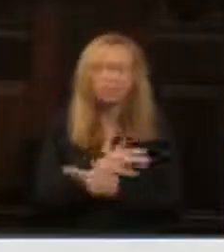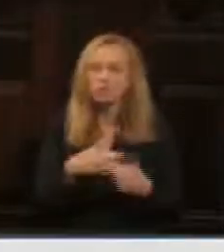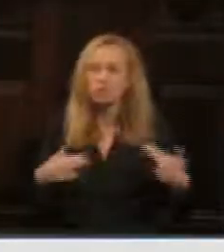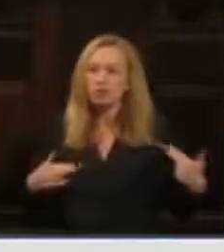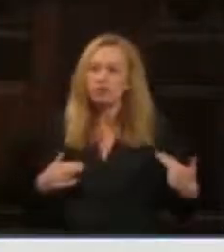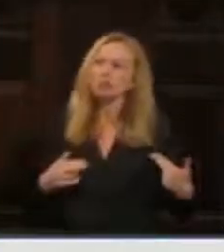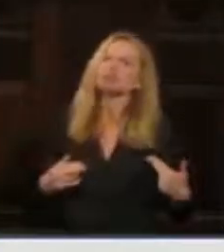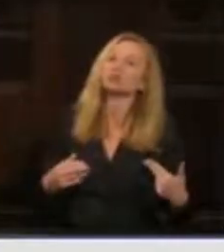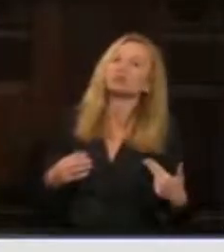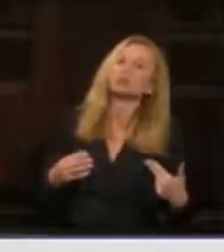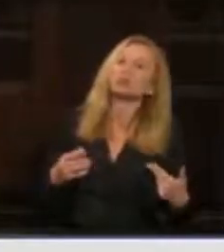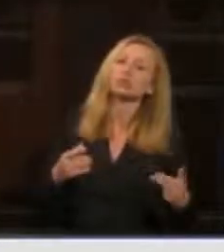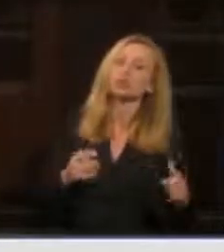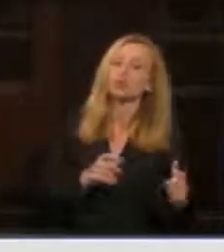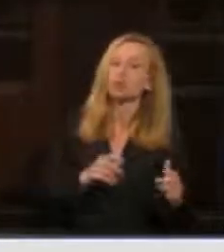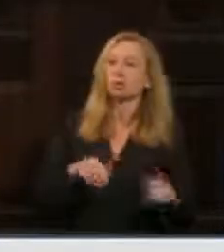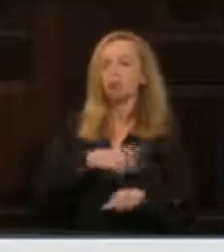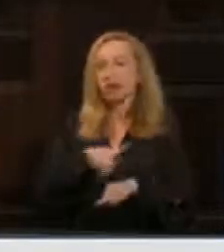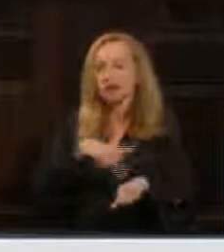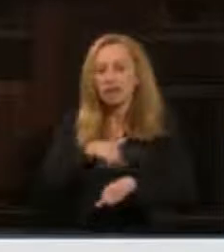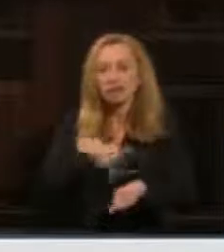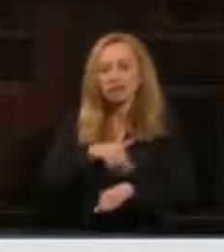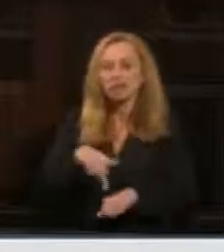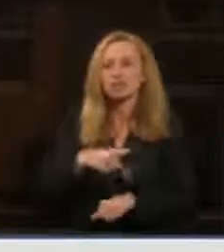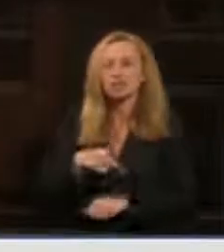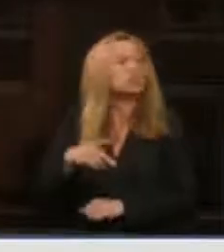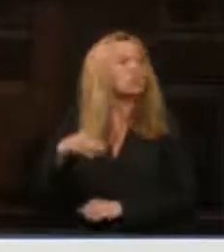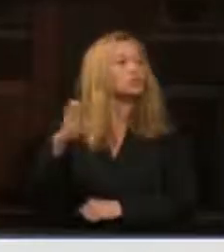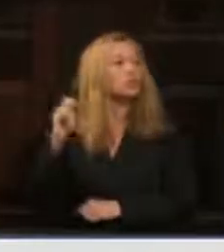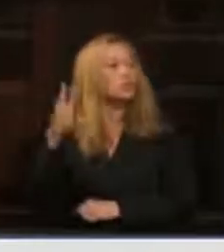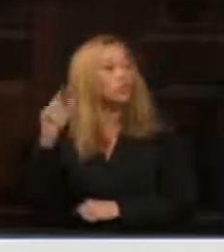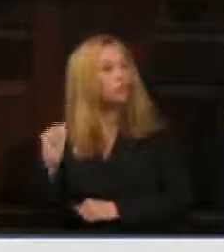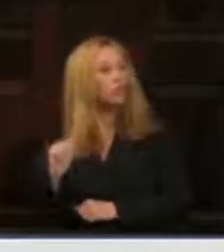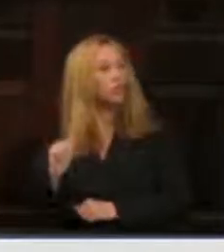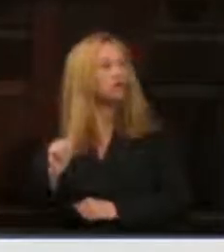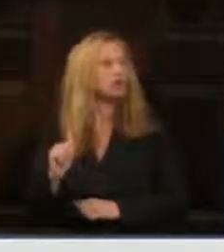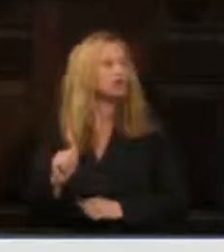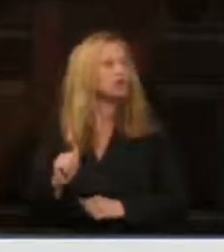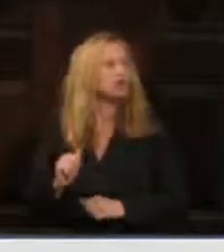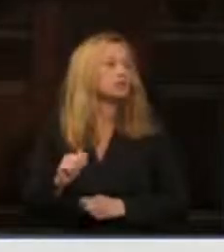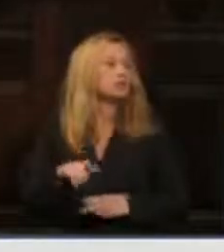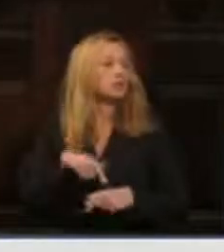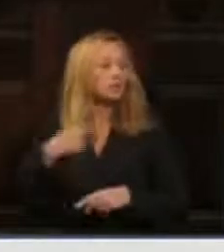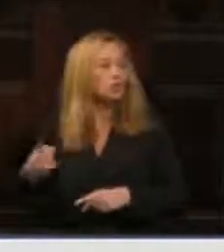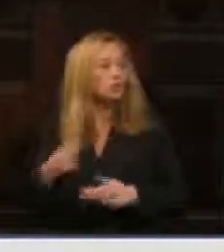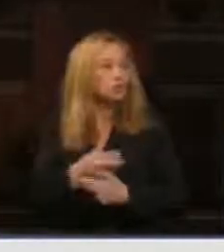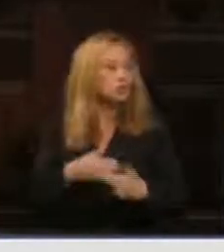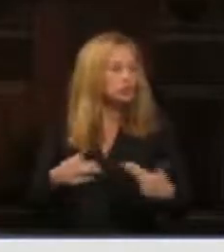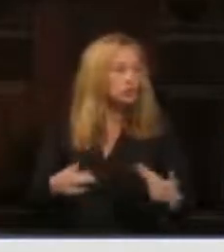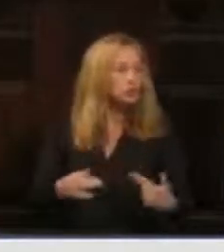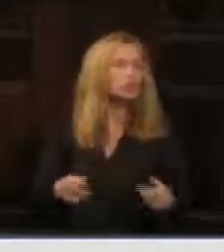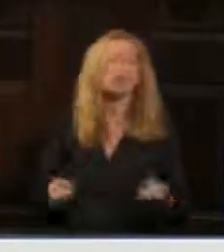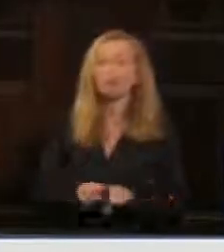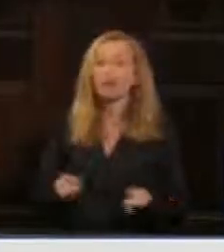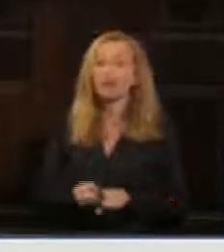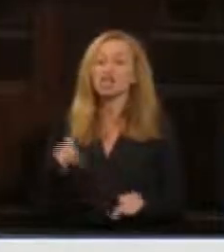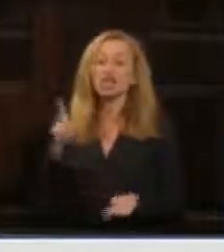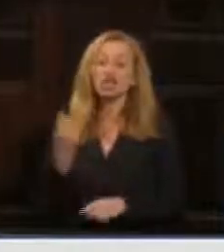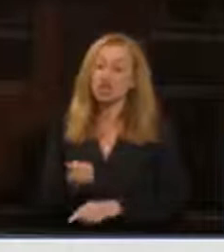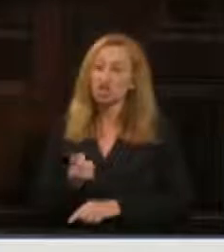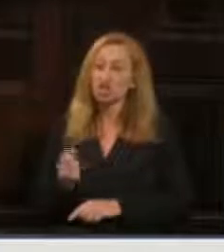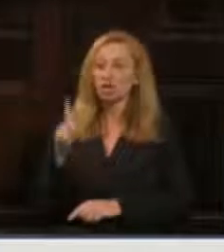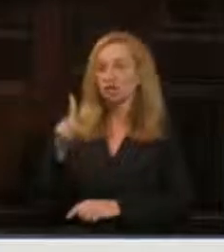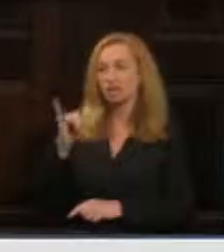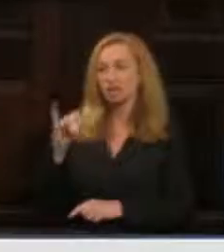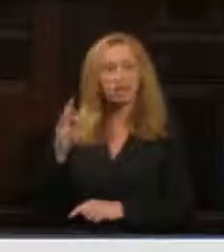se preocupou com o dinheiro estrangeiro que foi gasto em eleições aqui no país, com dinheiro de ditadores, em que inclusive